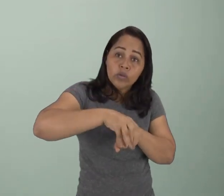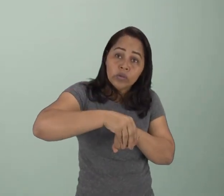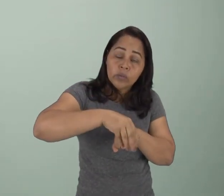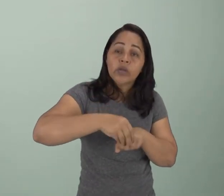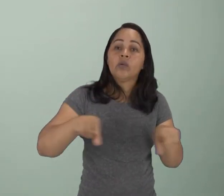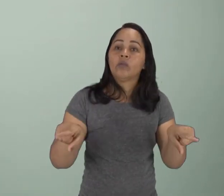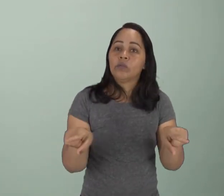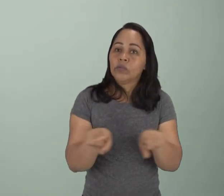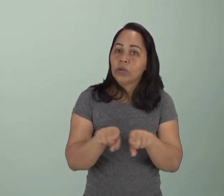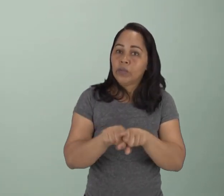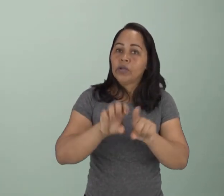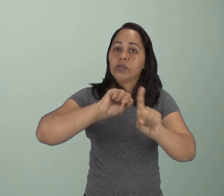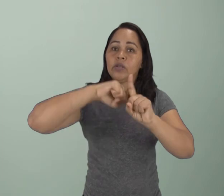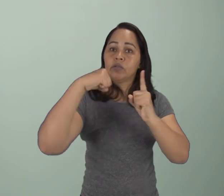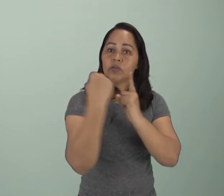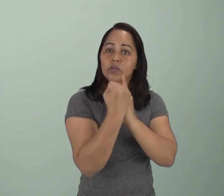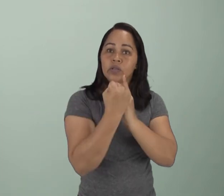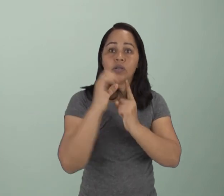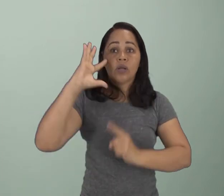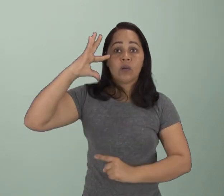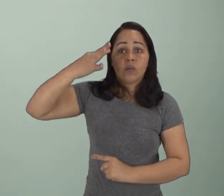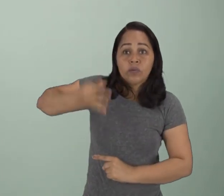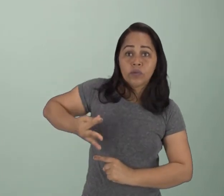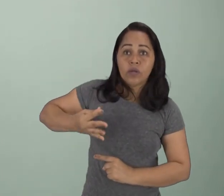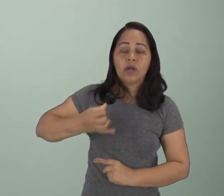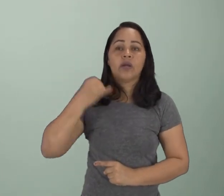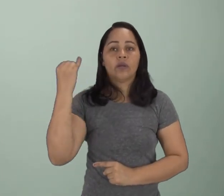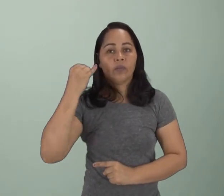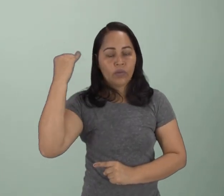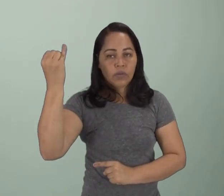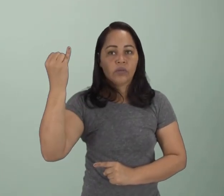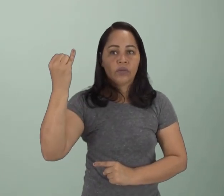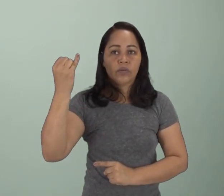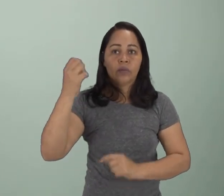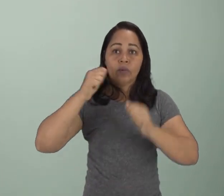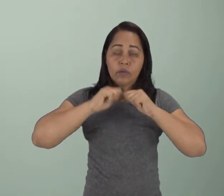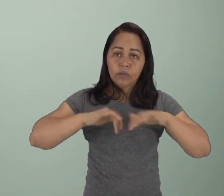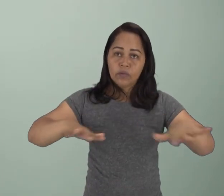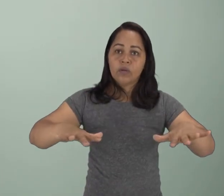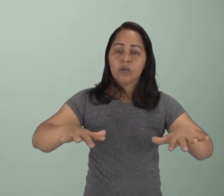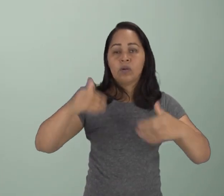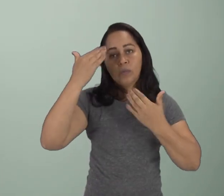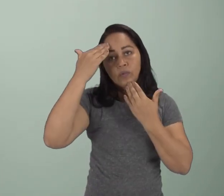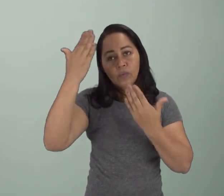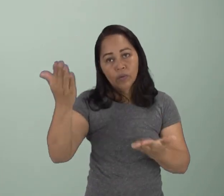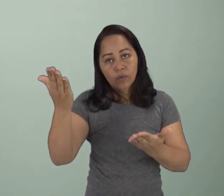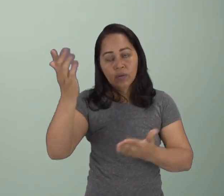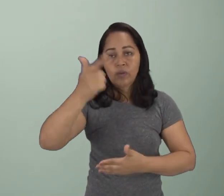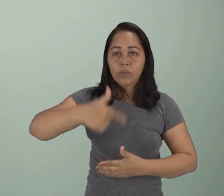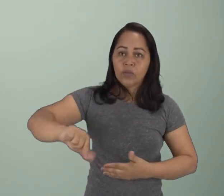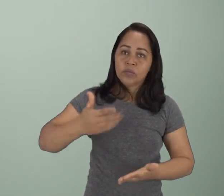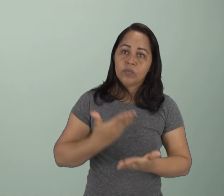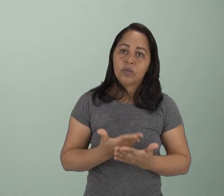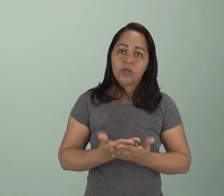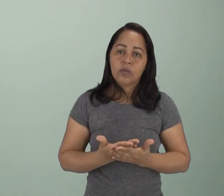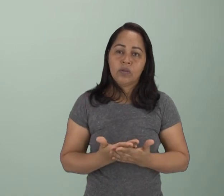o compreendimento da sociedade dentro dos gêneros é importante para a difusão dele. Muito obrigado e